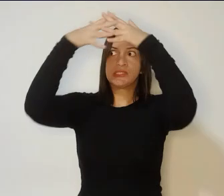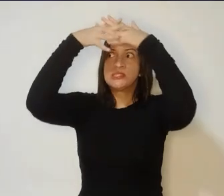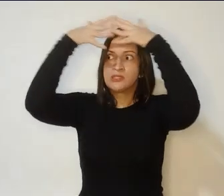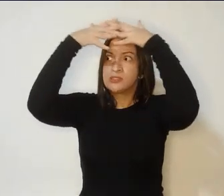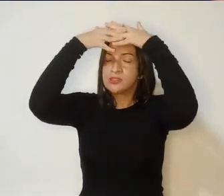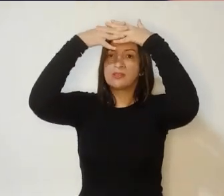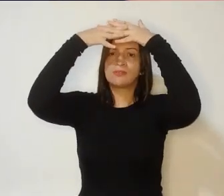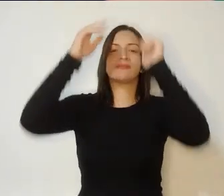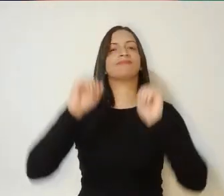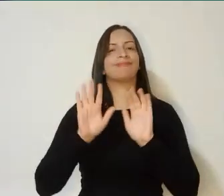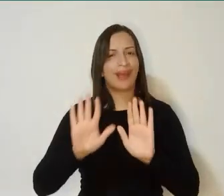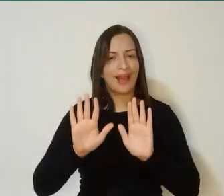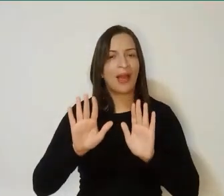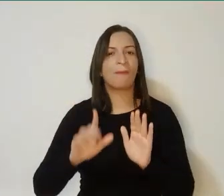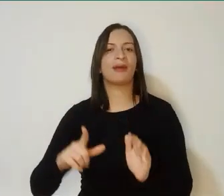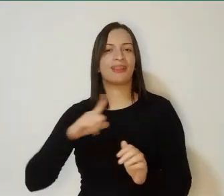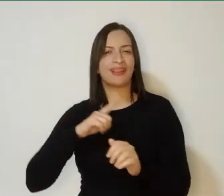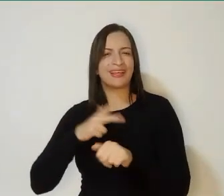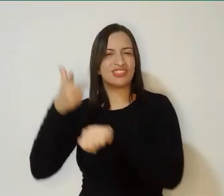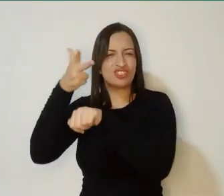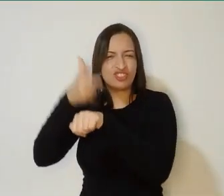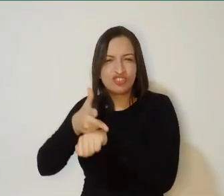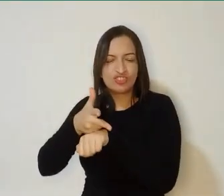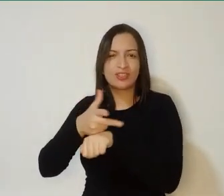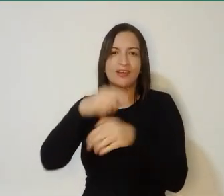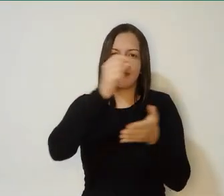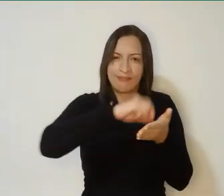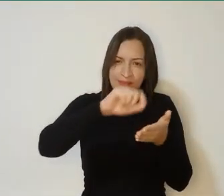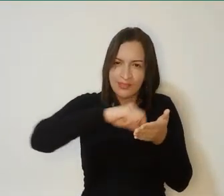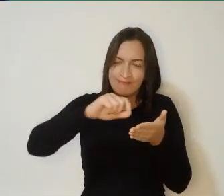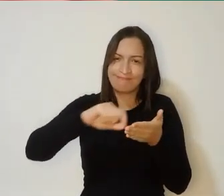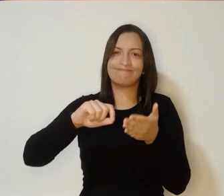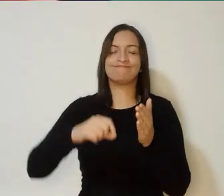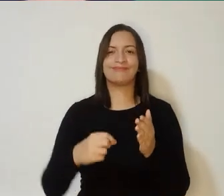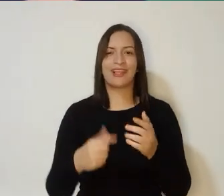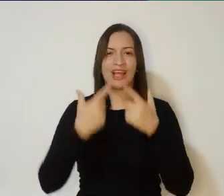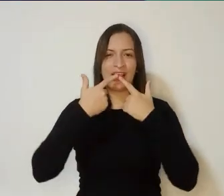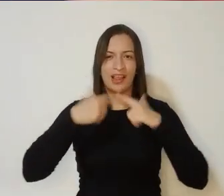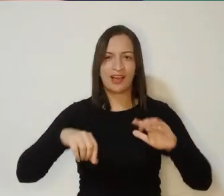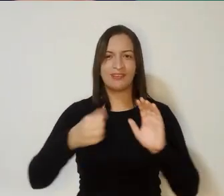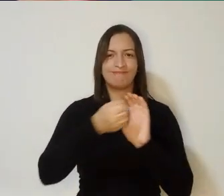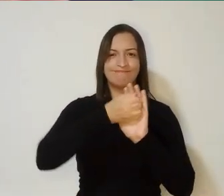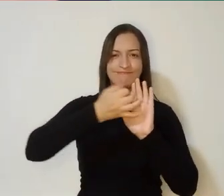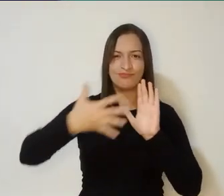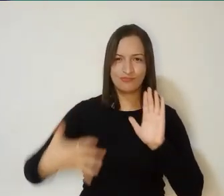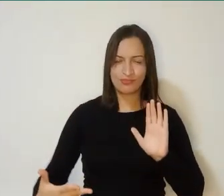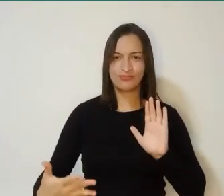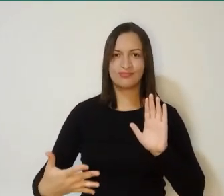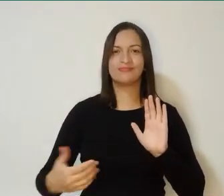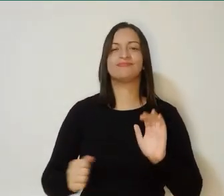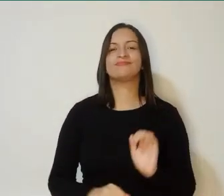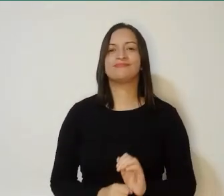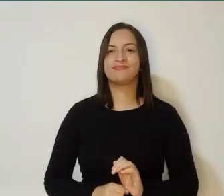temos uma aula maravilhosa sobre figuras de linguagem em vídeo e aula de escrita. Então dê uma buscadinha lá. A